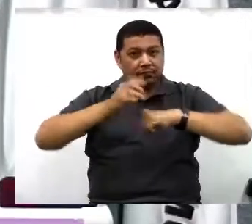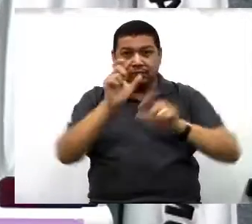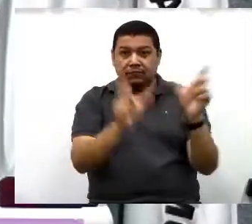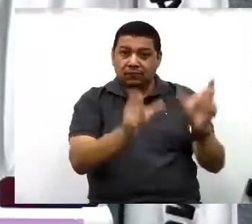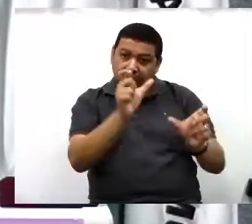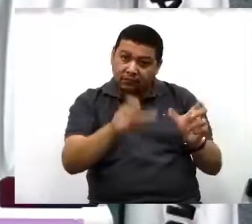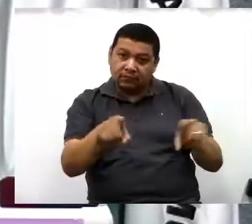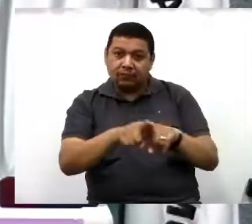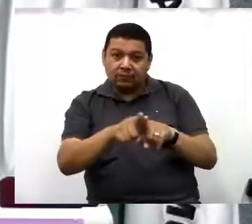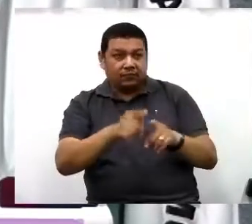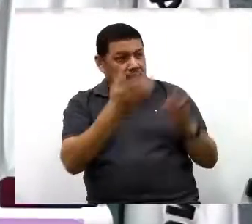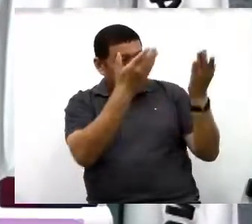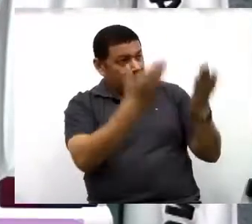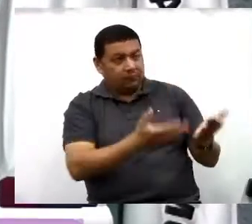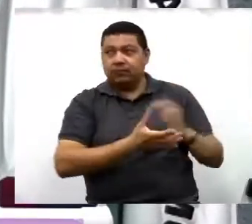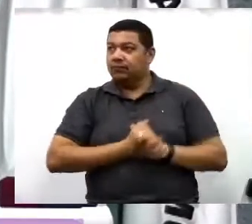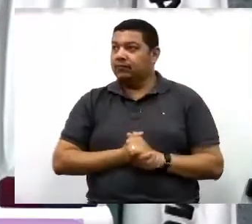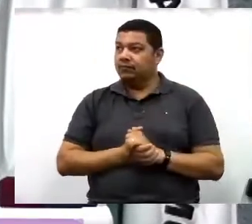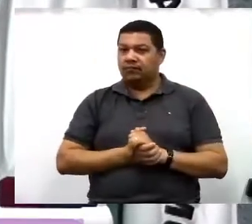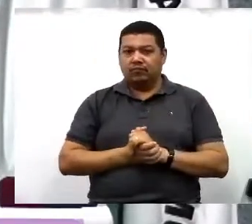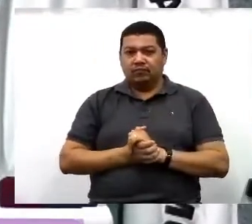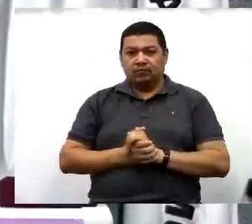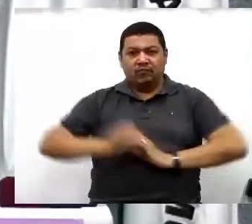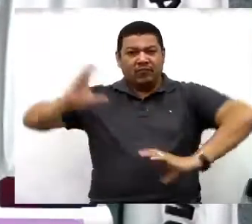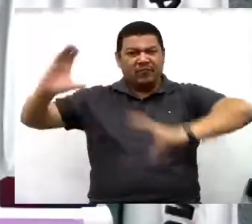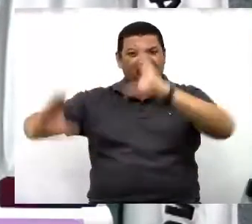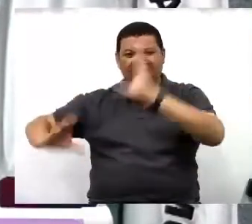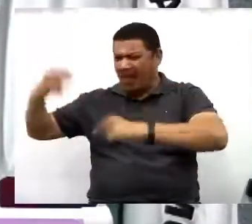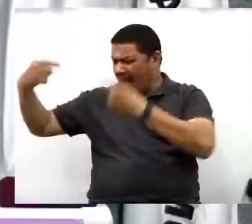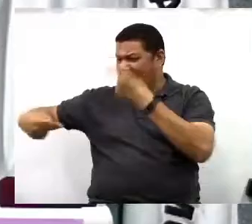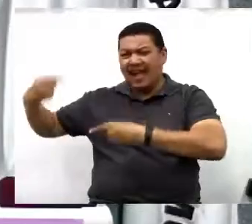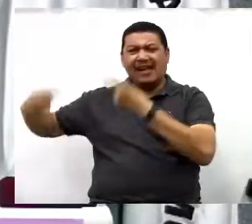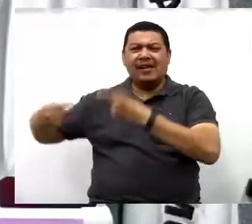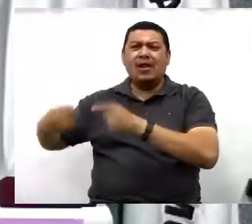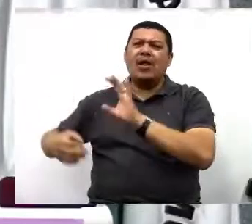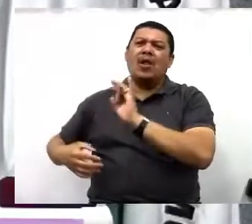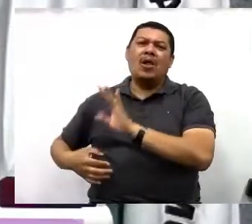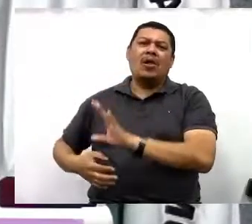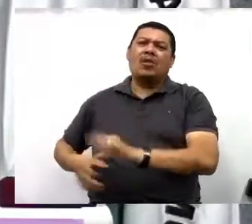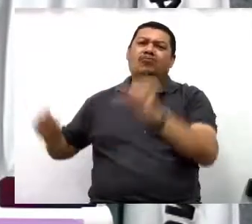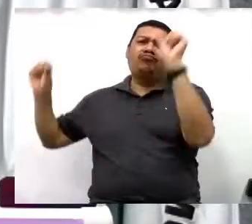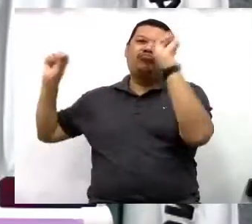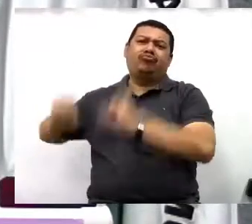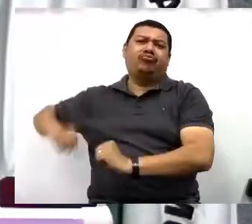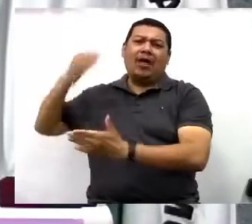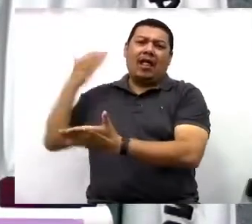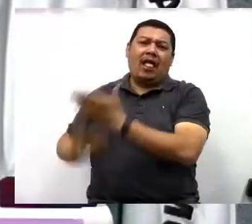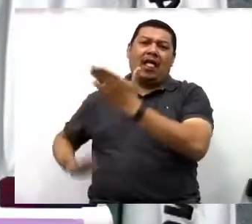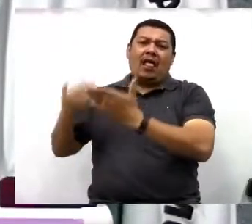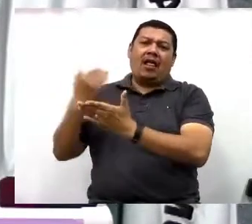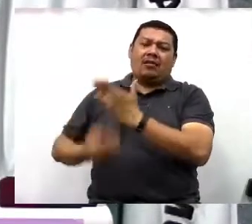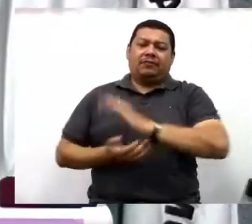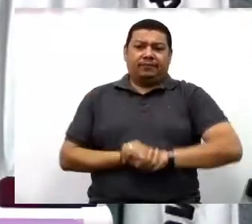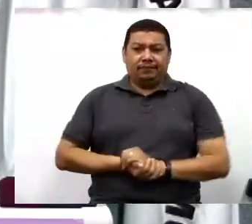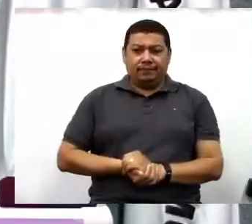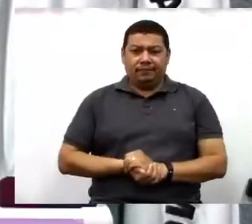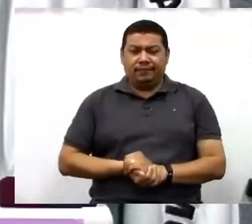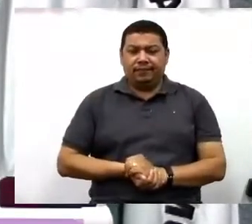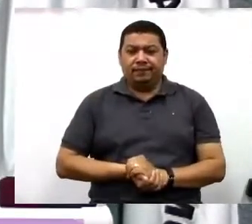o povo. Briga política só traz desperdício na sua